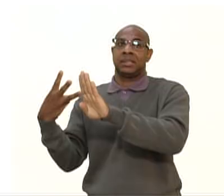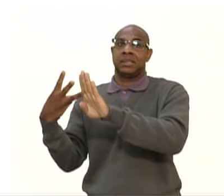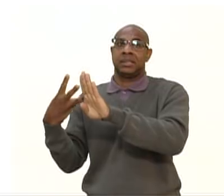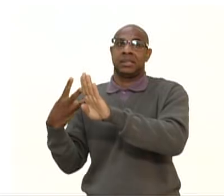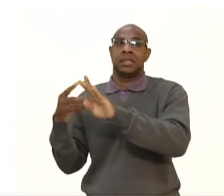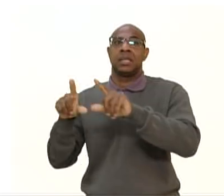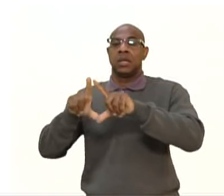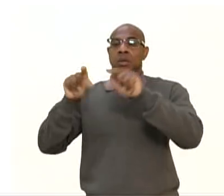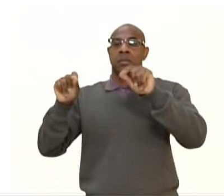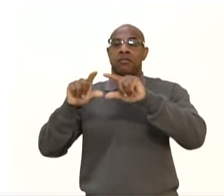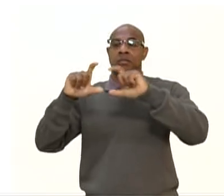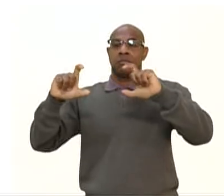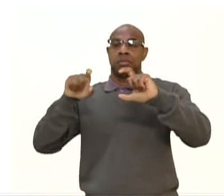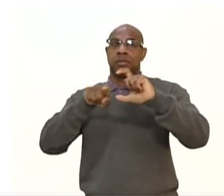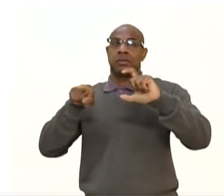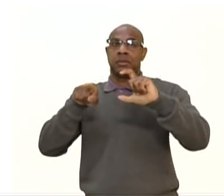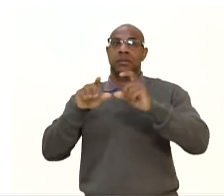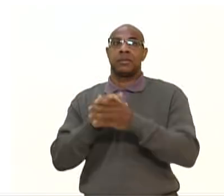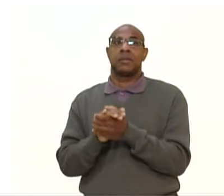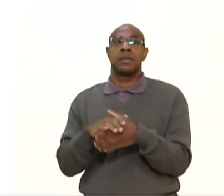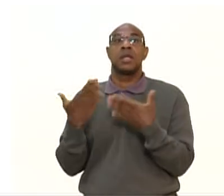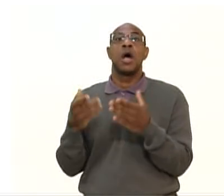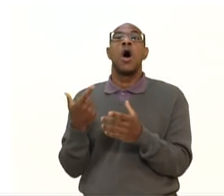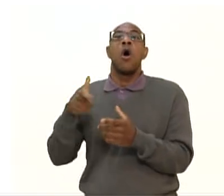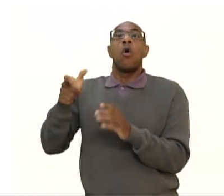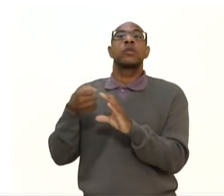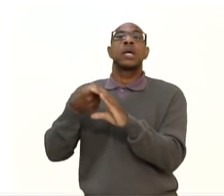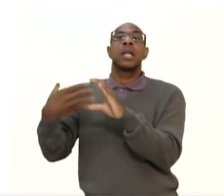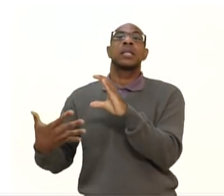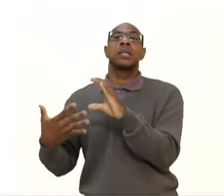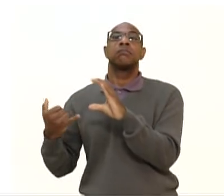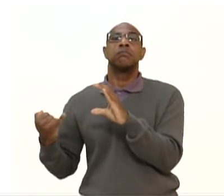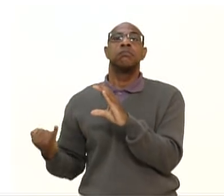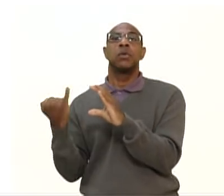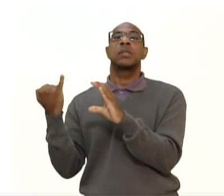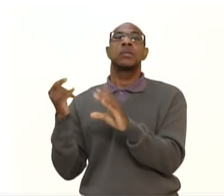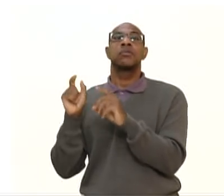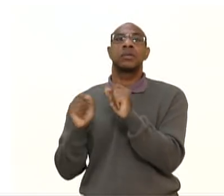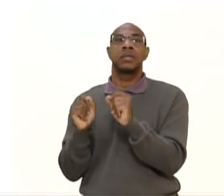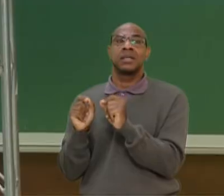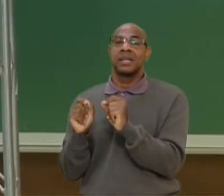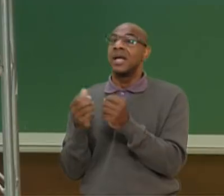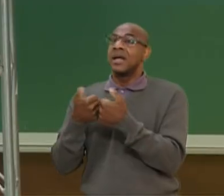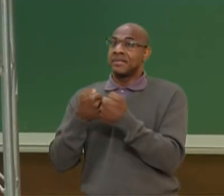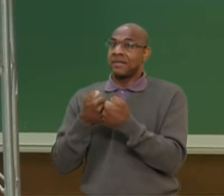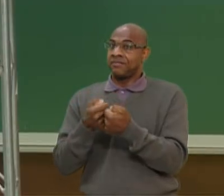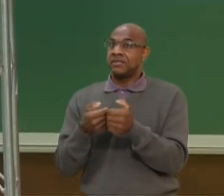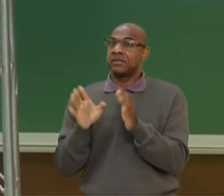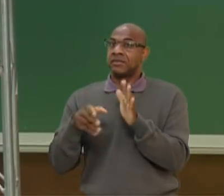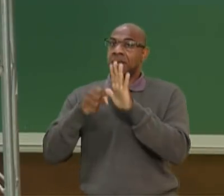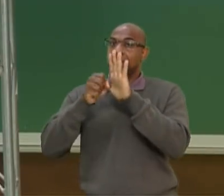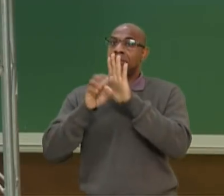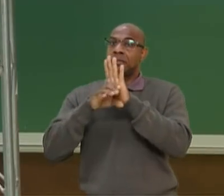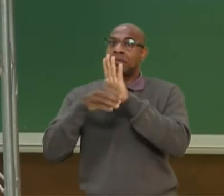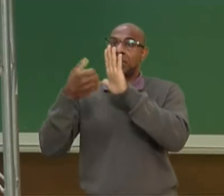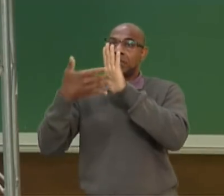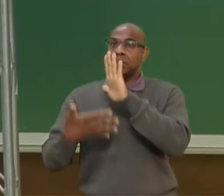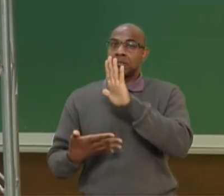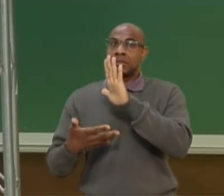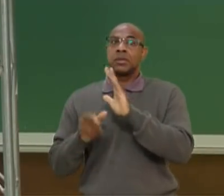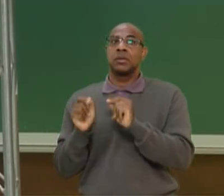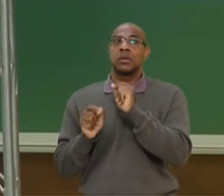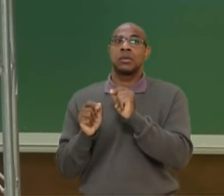forma genérica. Outra característica importante, lá na física já é trabalhado esse conceito. Ele